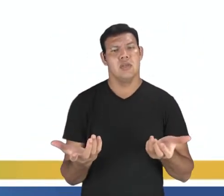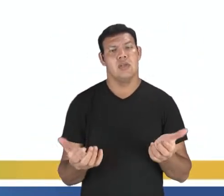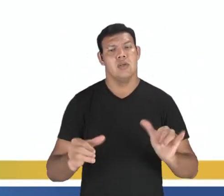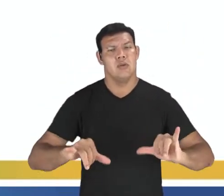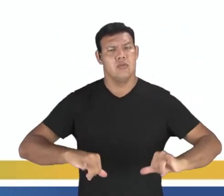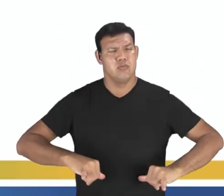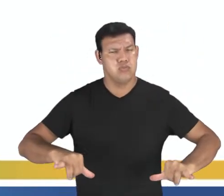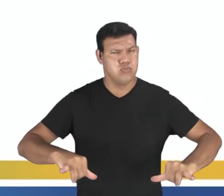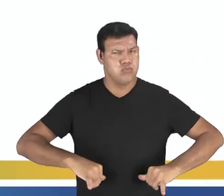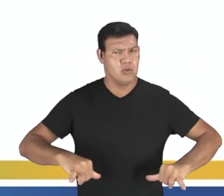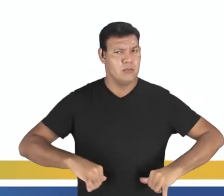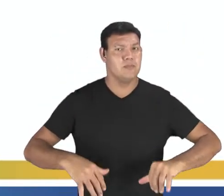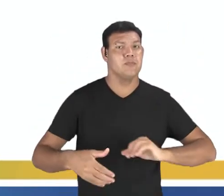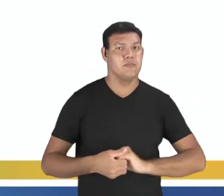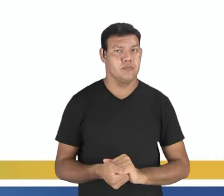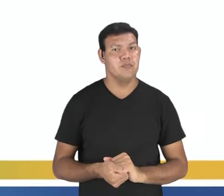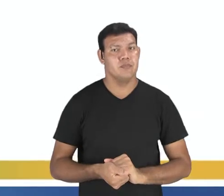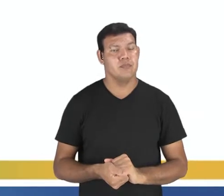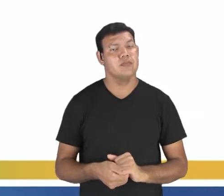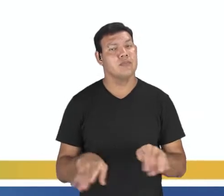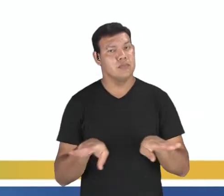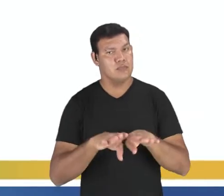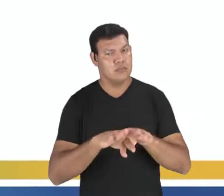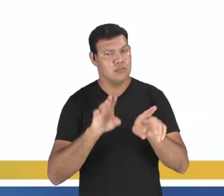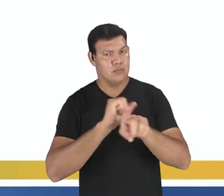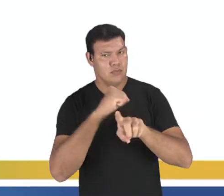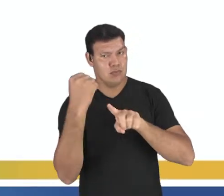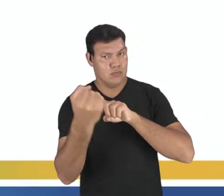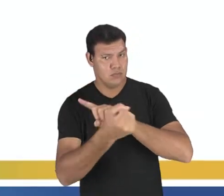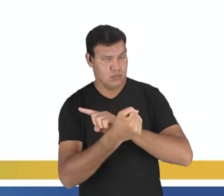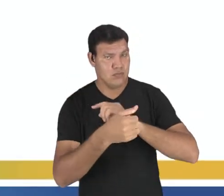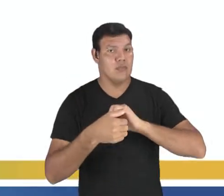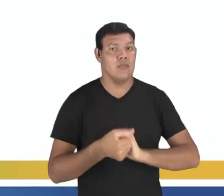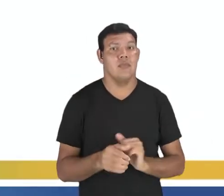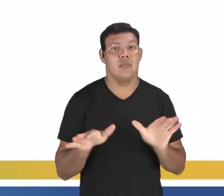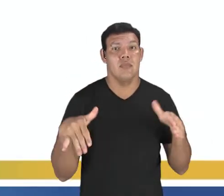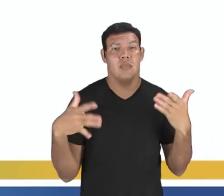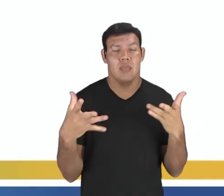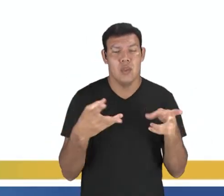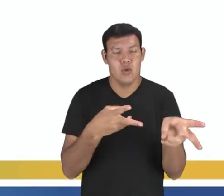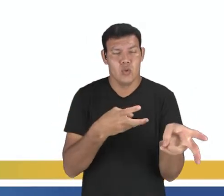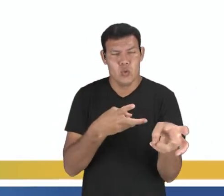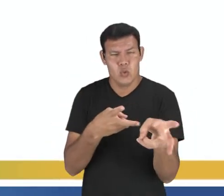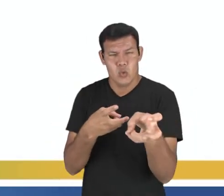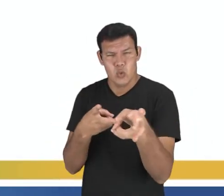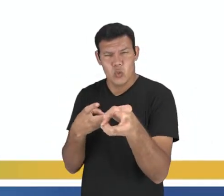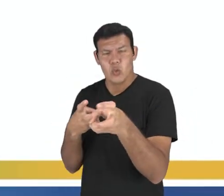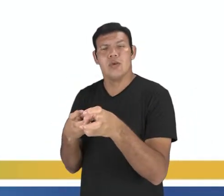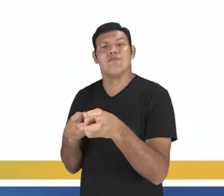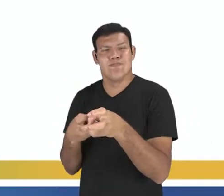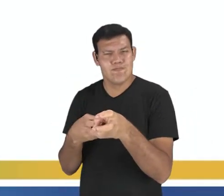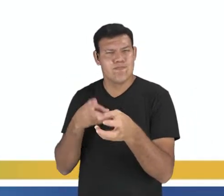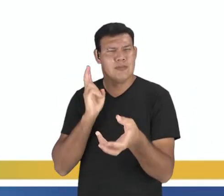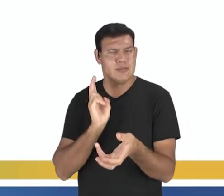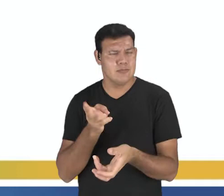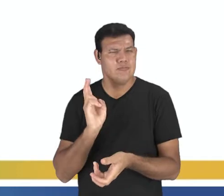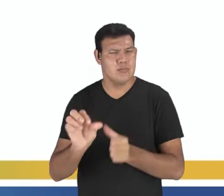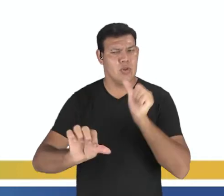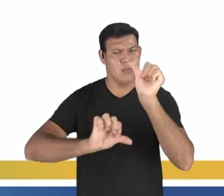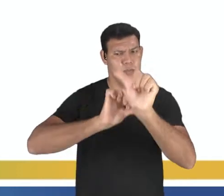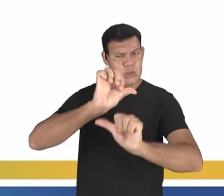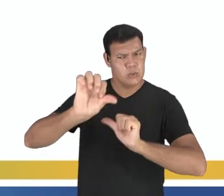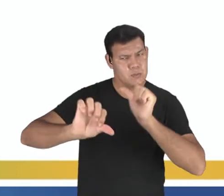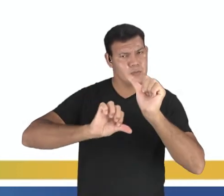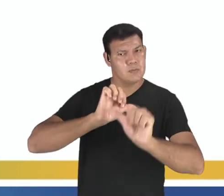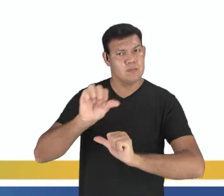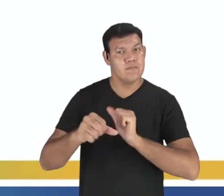se constituindo, e pelas sociedades, sendo por elas explorados e correntemente transformados.